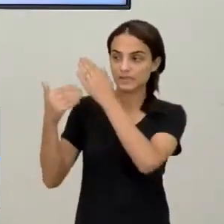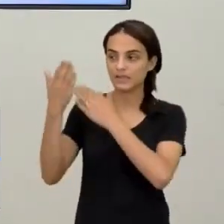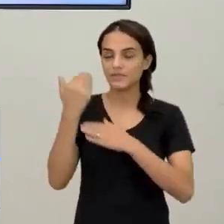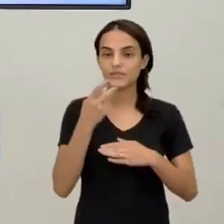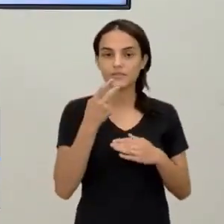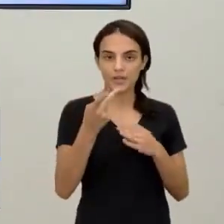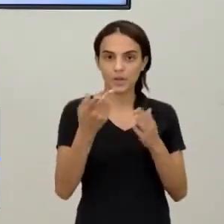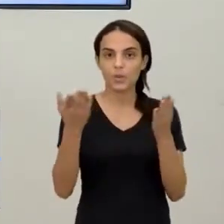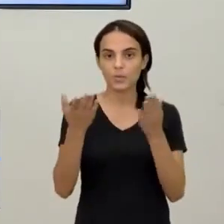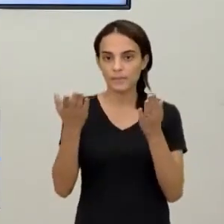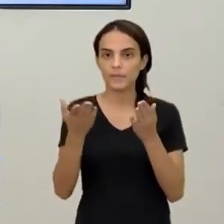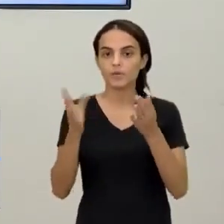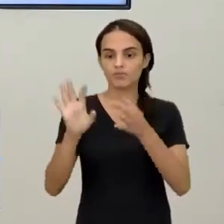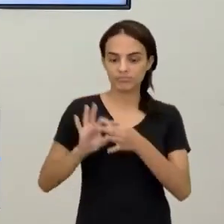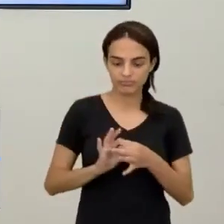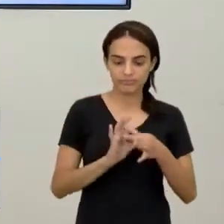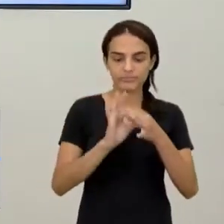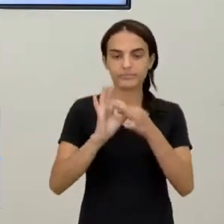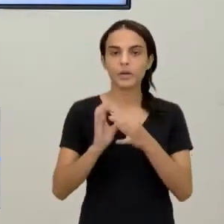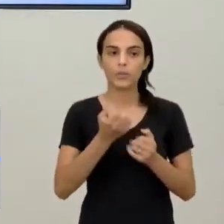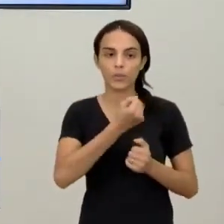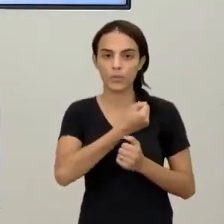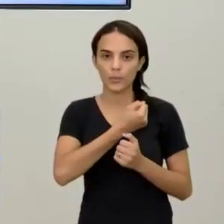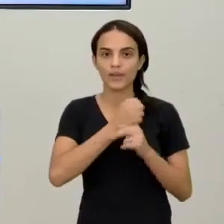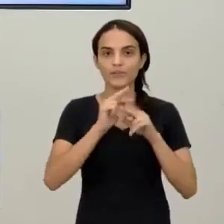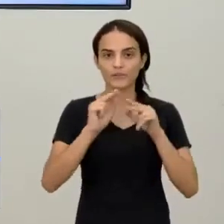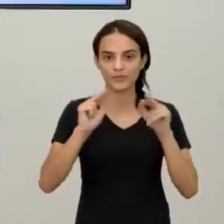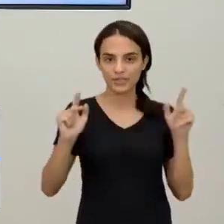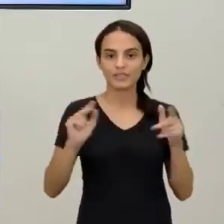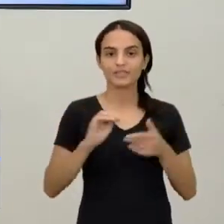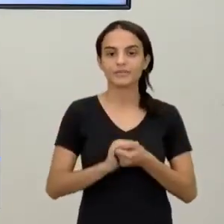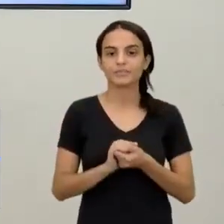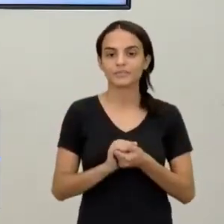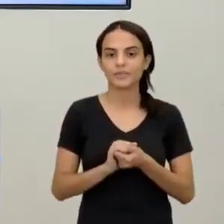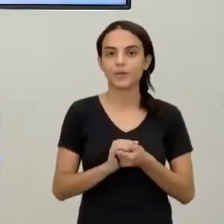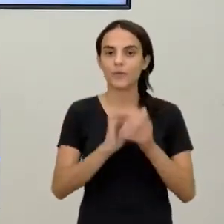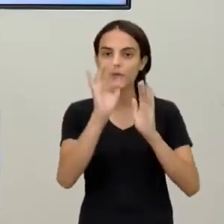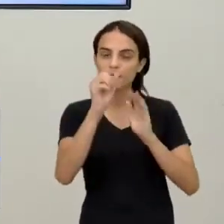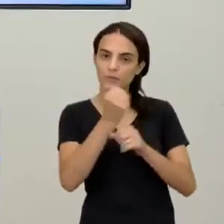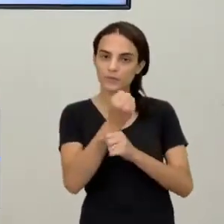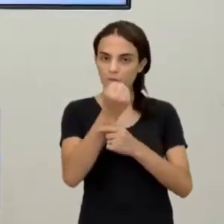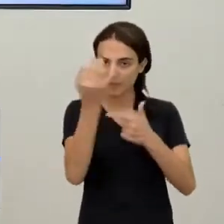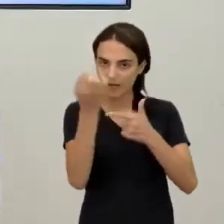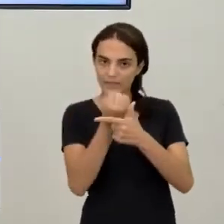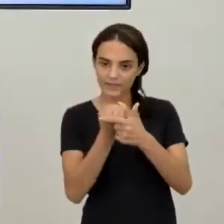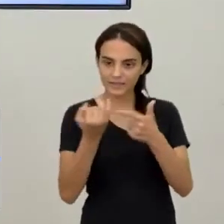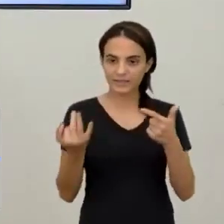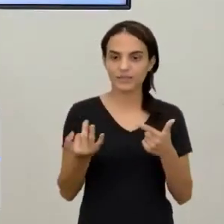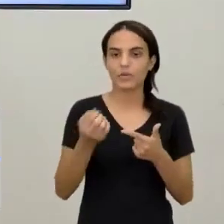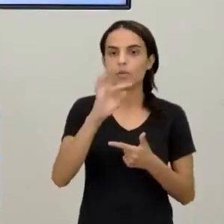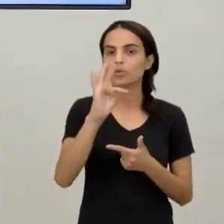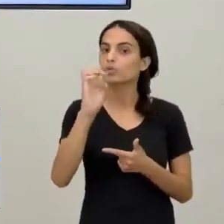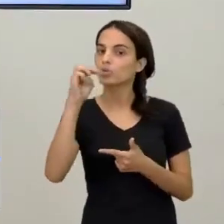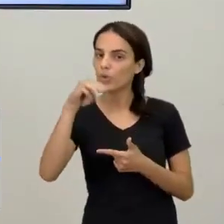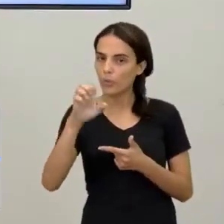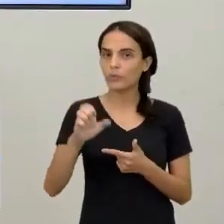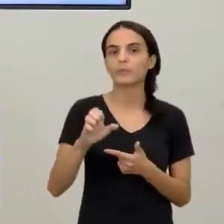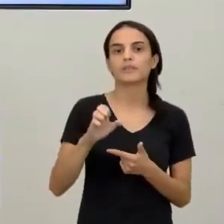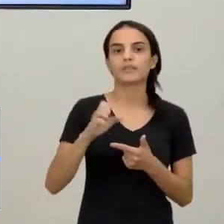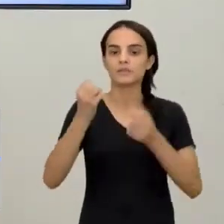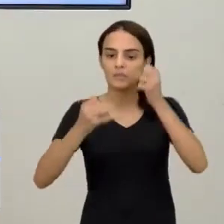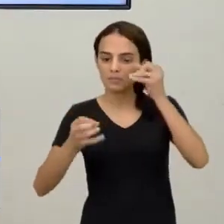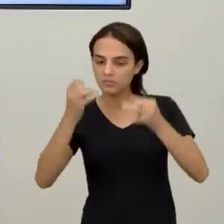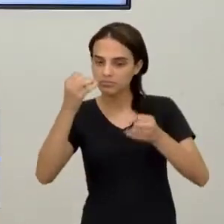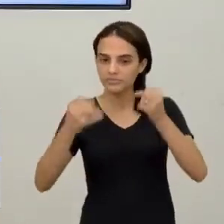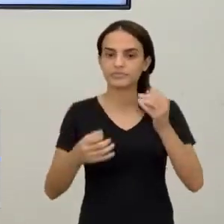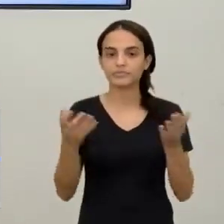os conjuntos numéricos, especialmente sobre as frações, operações com frações, né? O Tony e eu revezamos aqui nas explicações e agora a gente